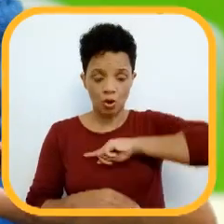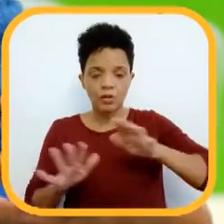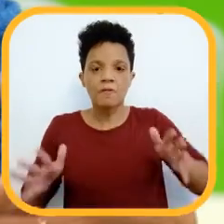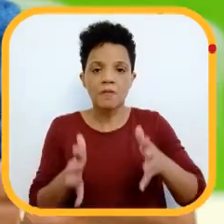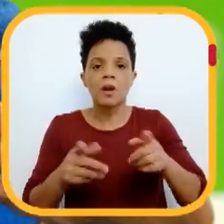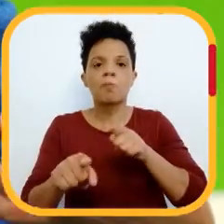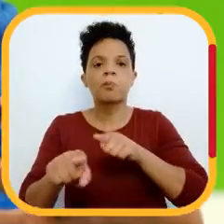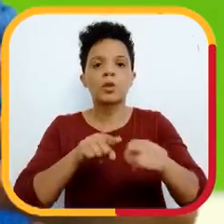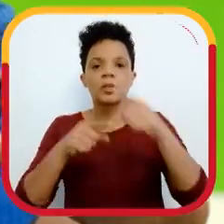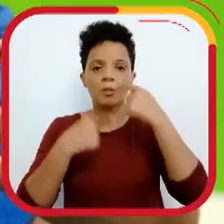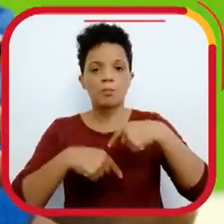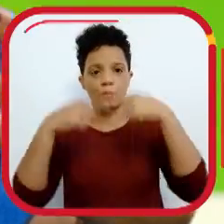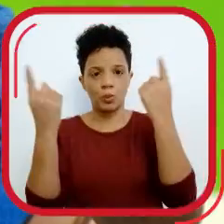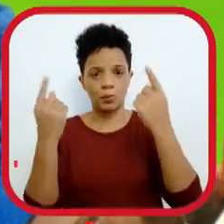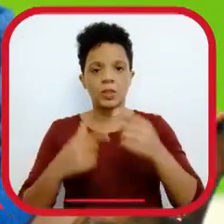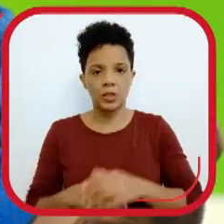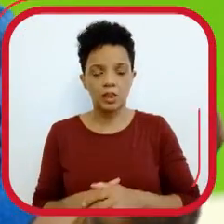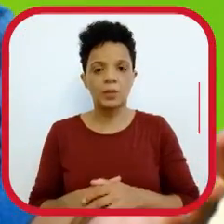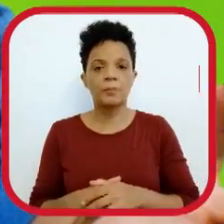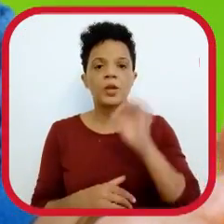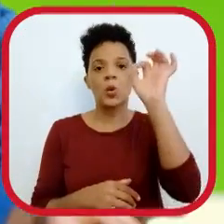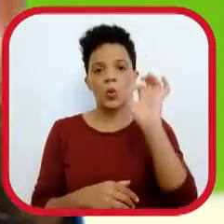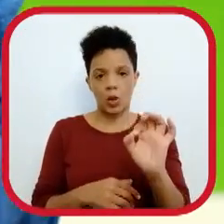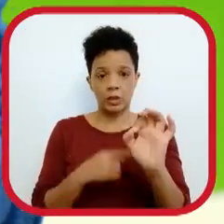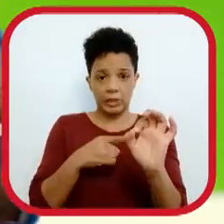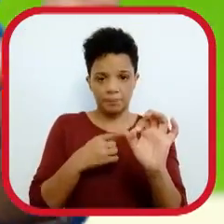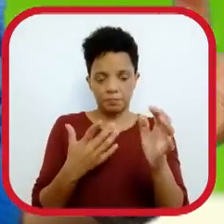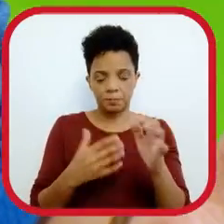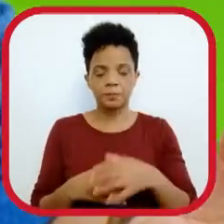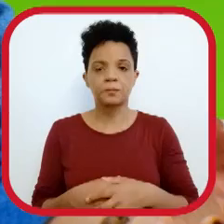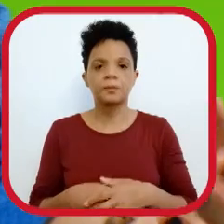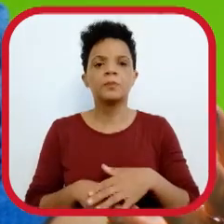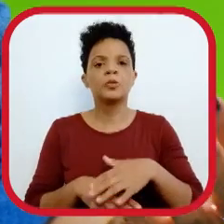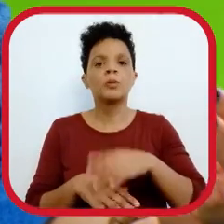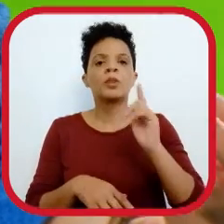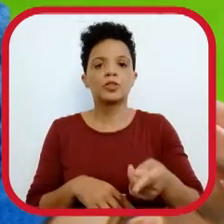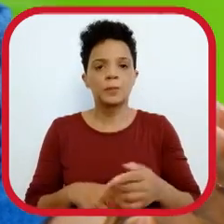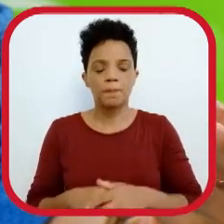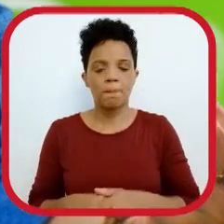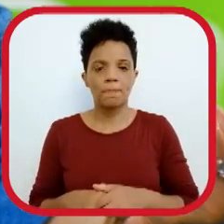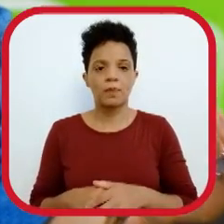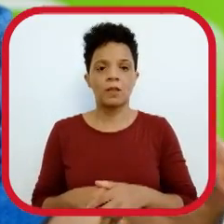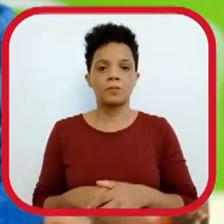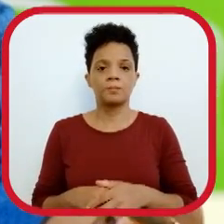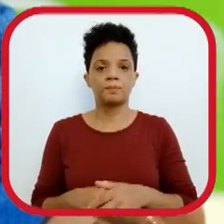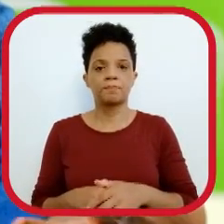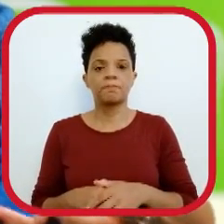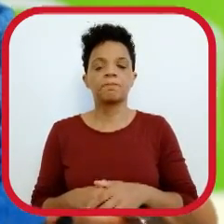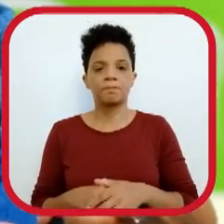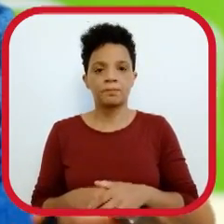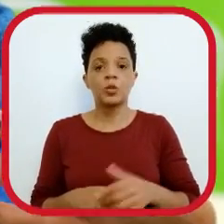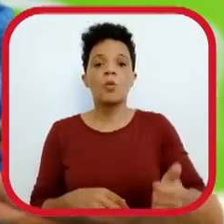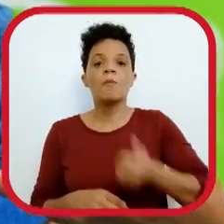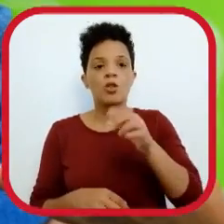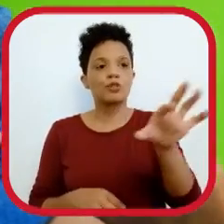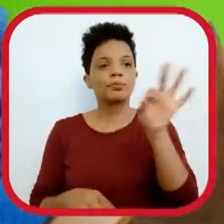quando nós promovemos a política pública de cota, designada por cota, é justamente para